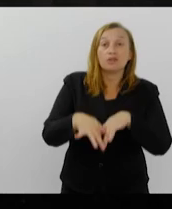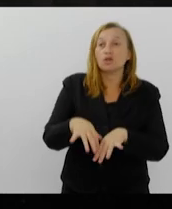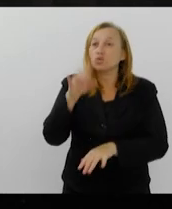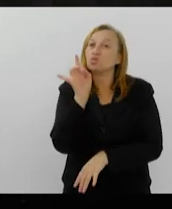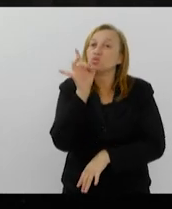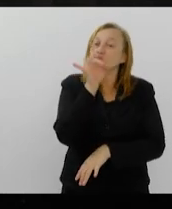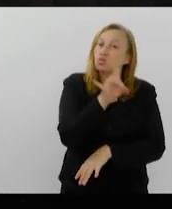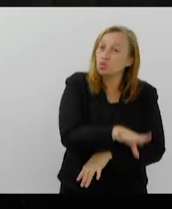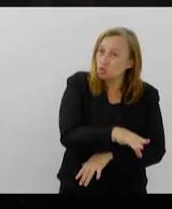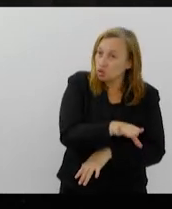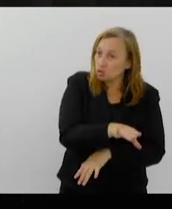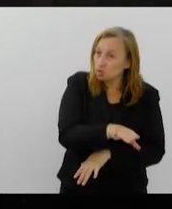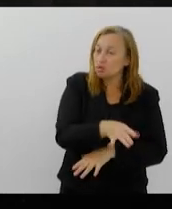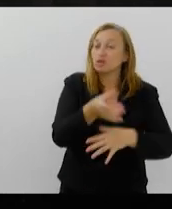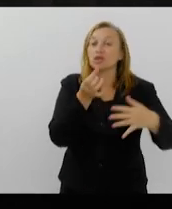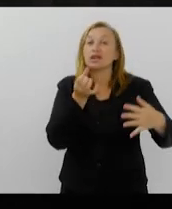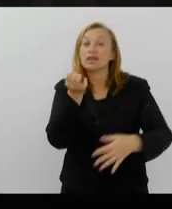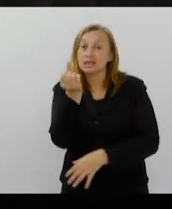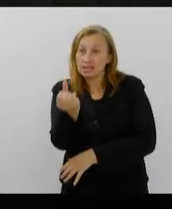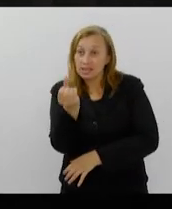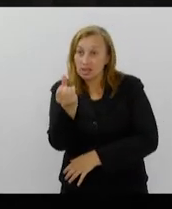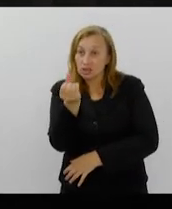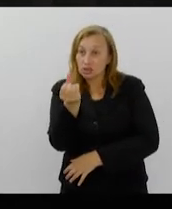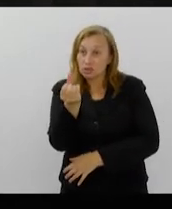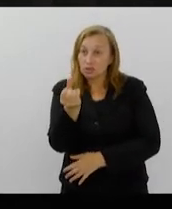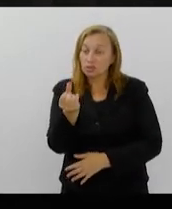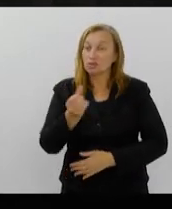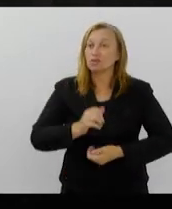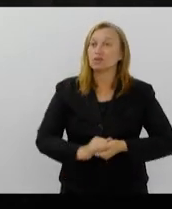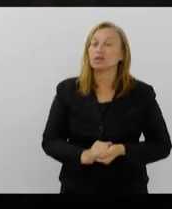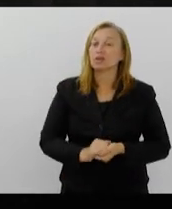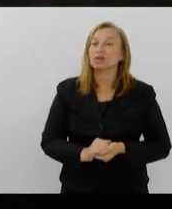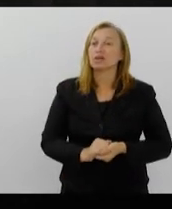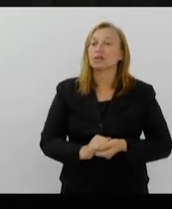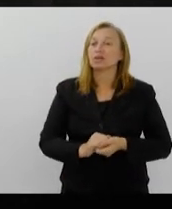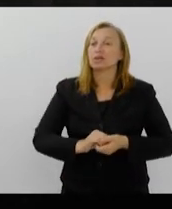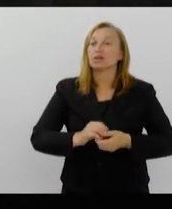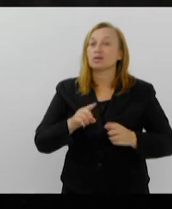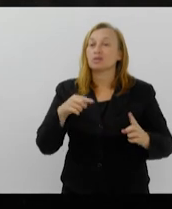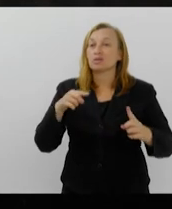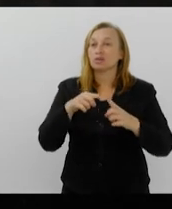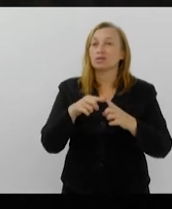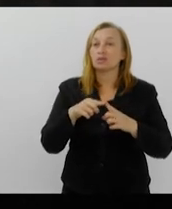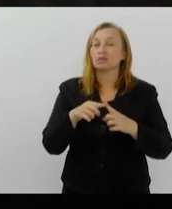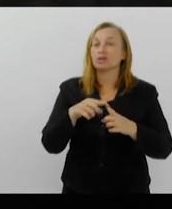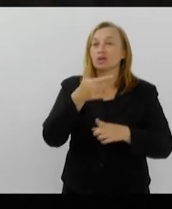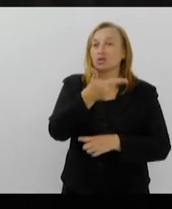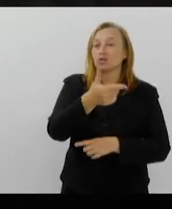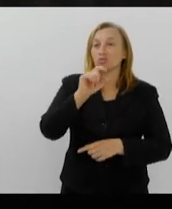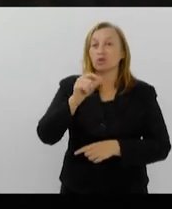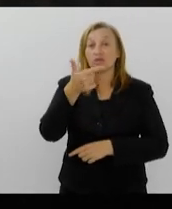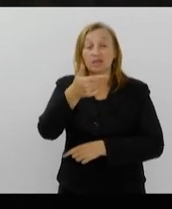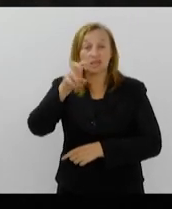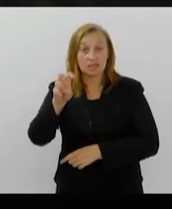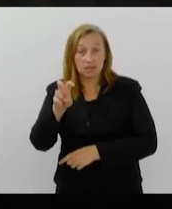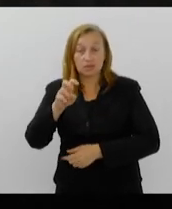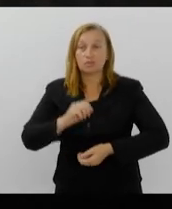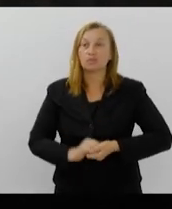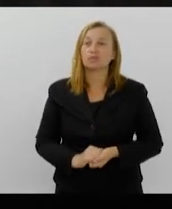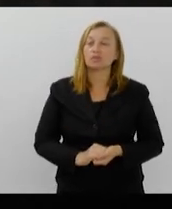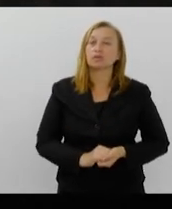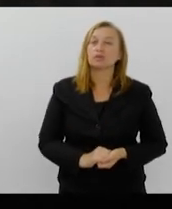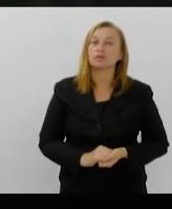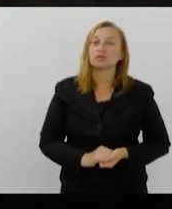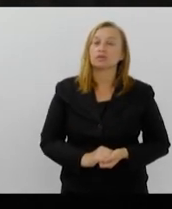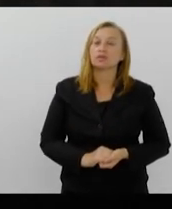dos itens, e sexto, o anexo de metas e prioridades para 2025, em cumprimento